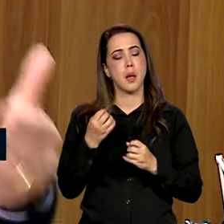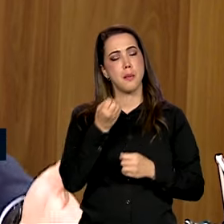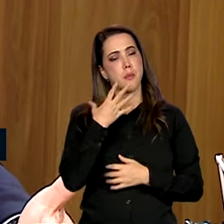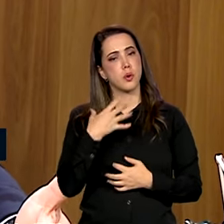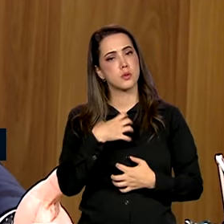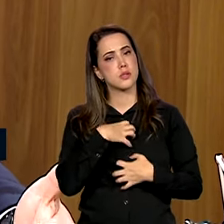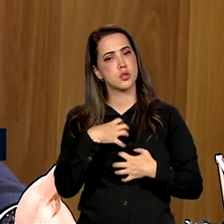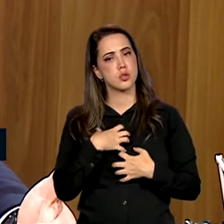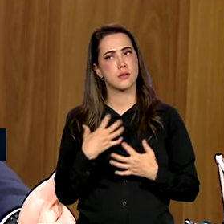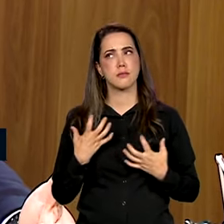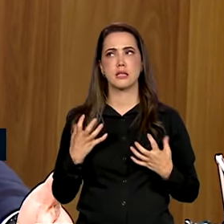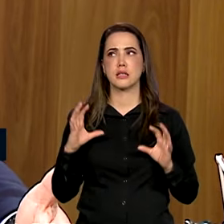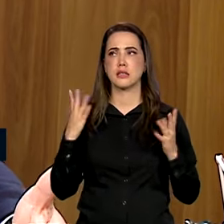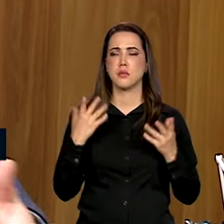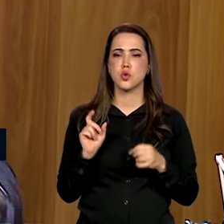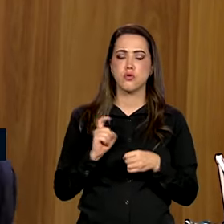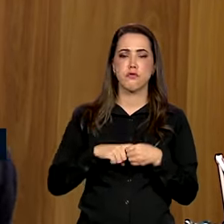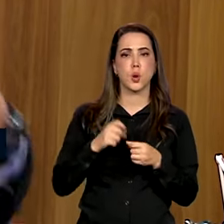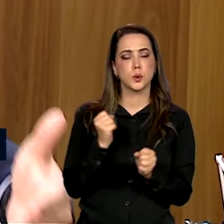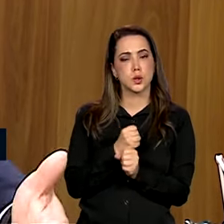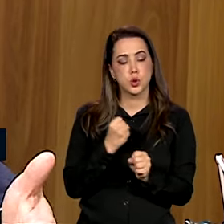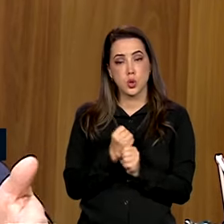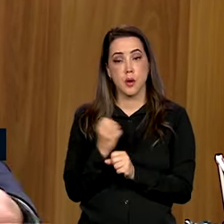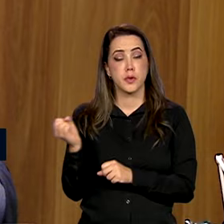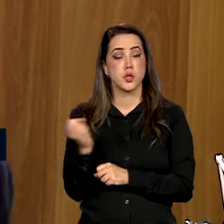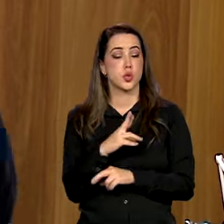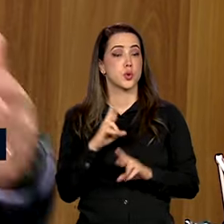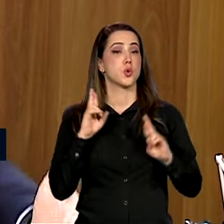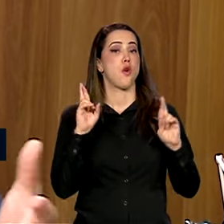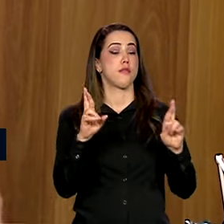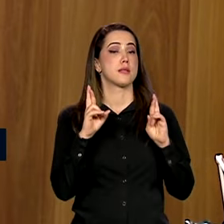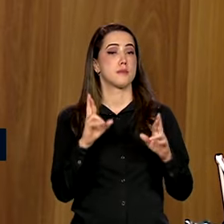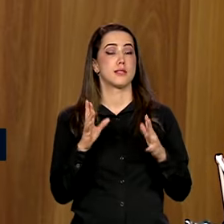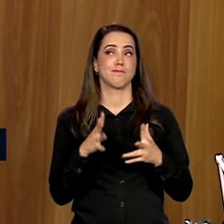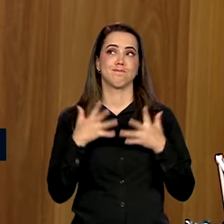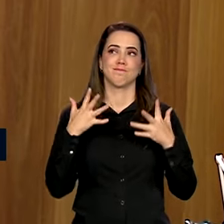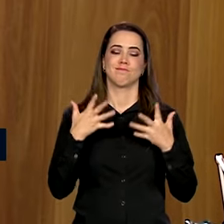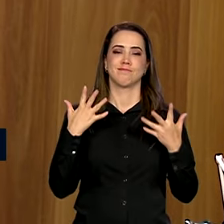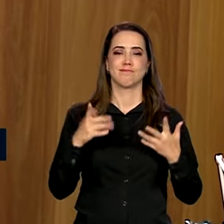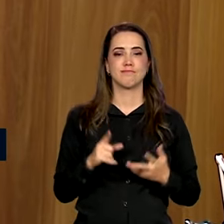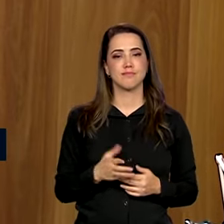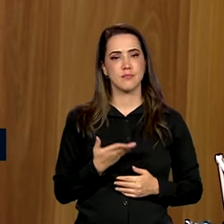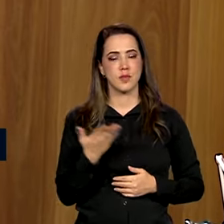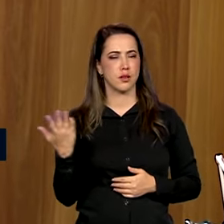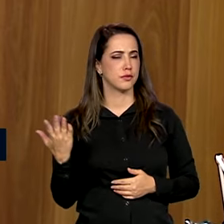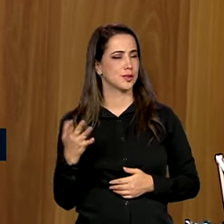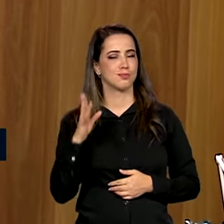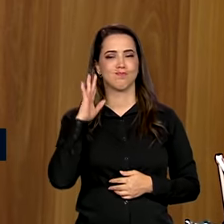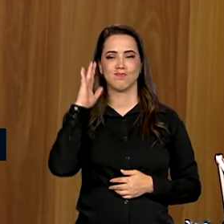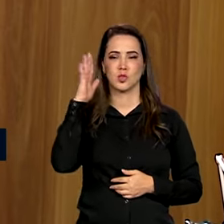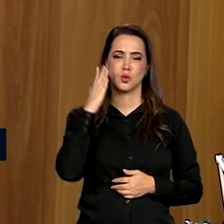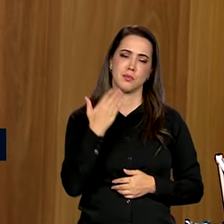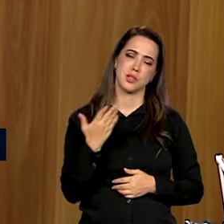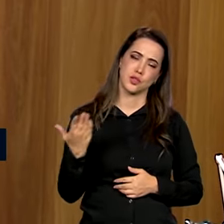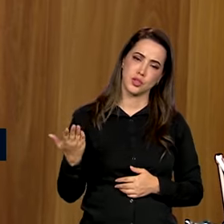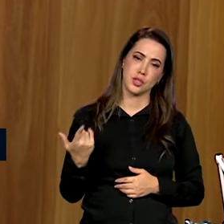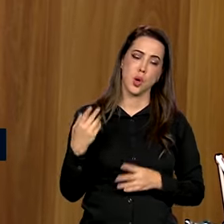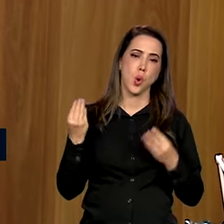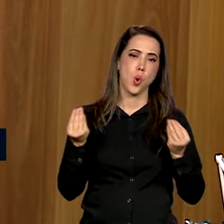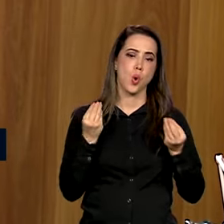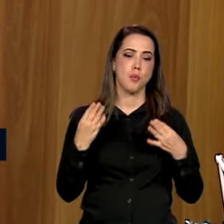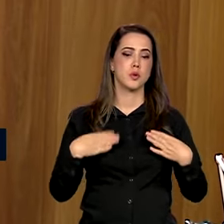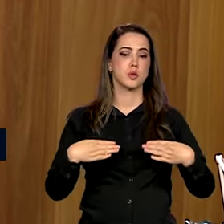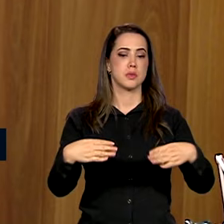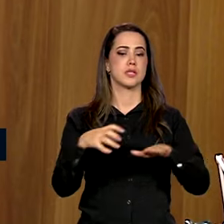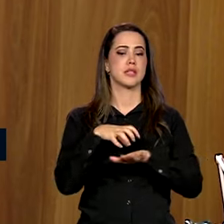retomada é de obras de Nova Esperança de ânimo novo vocês não imaginam Mariana e Luciano como tal